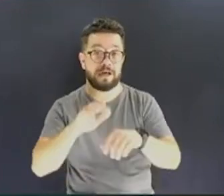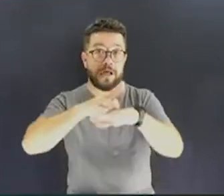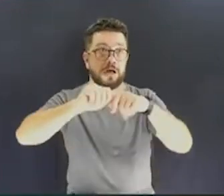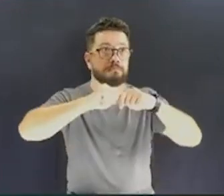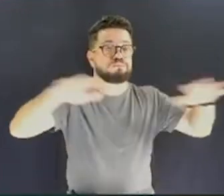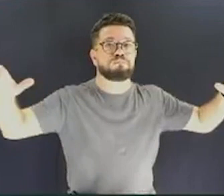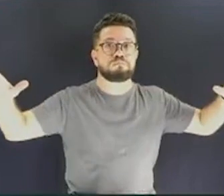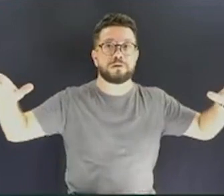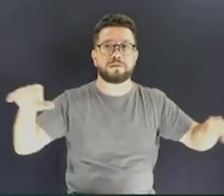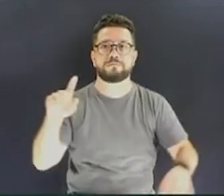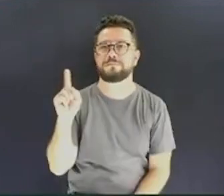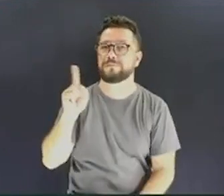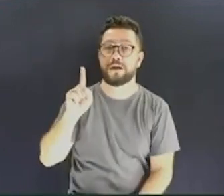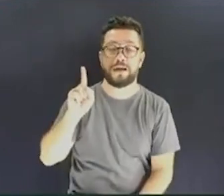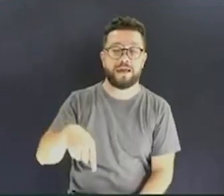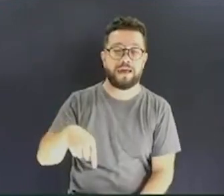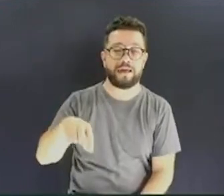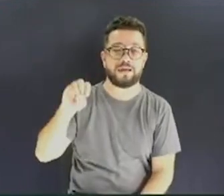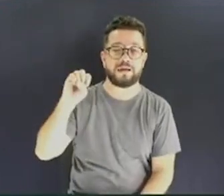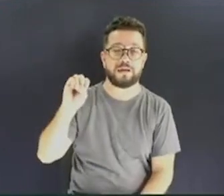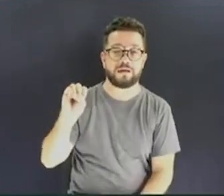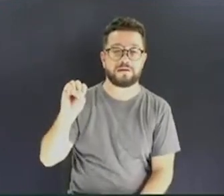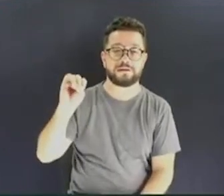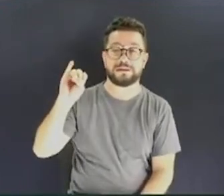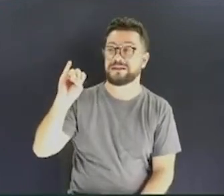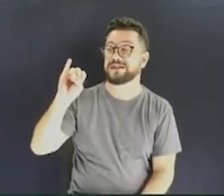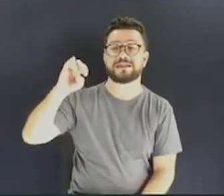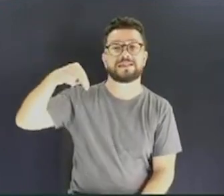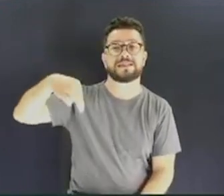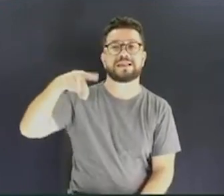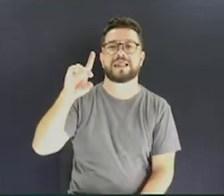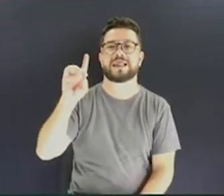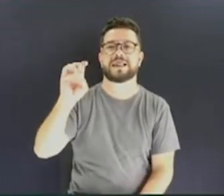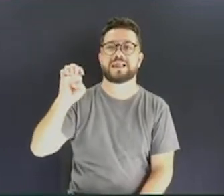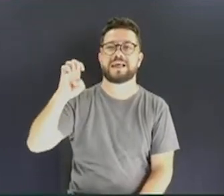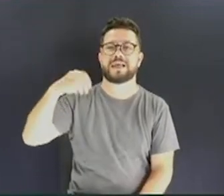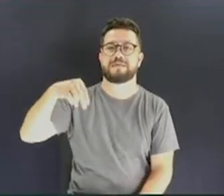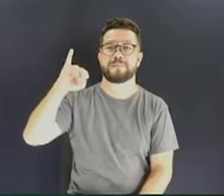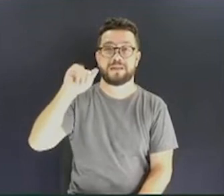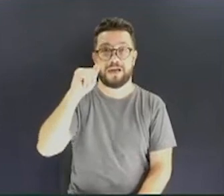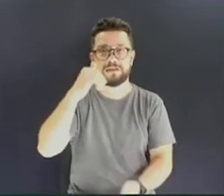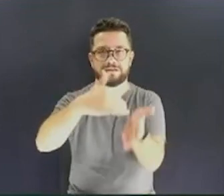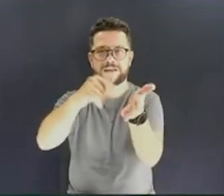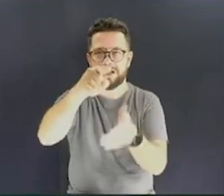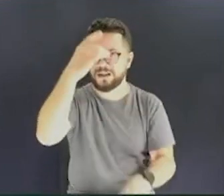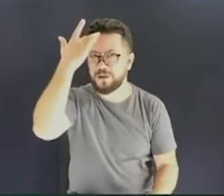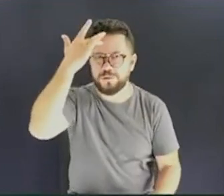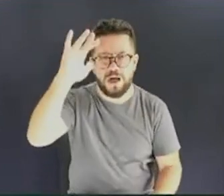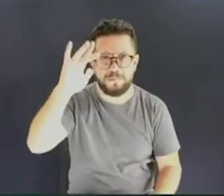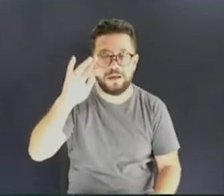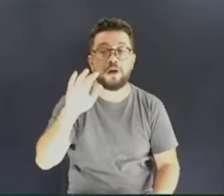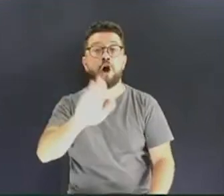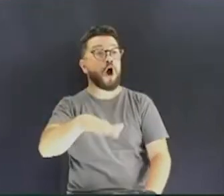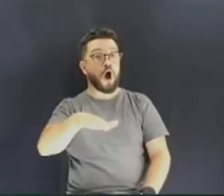sindemia. Se a Secretaria Municipal de Saúde precisar, eu oriento a respeito do que se trata, mas para os senhores que não são médicos, oriento aqui